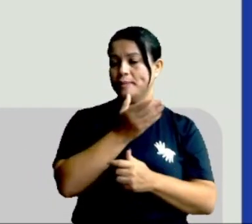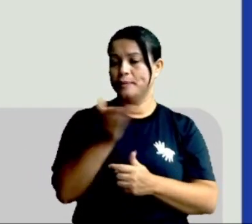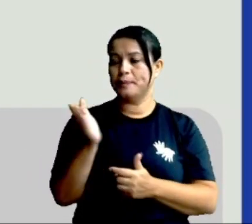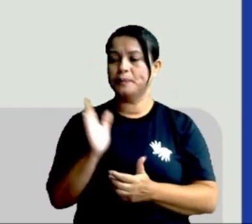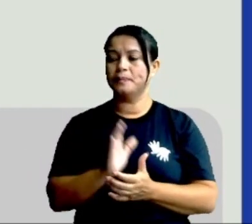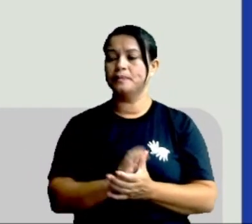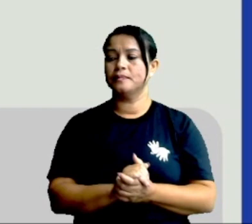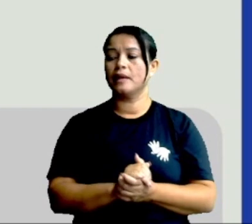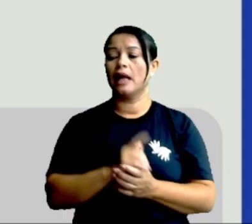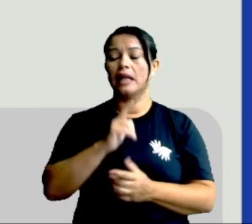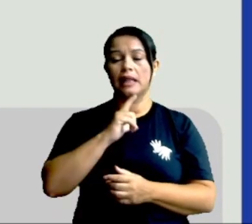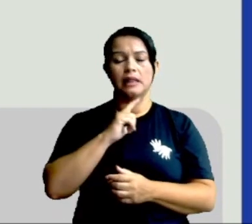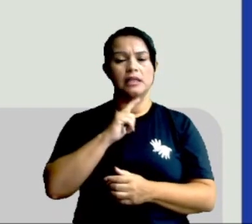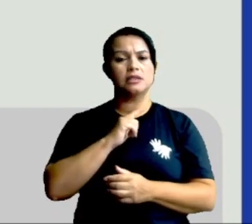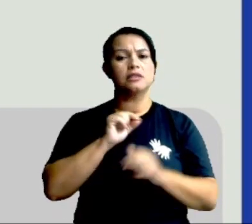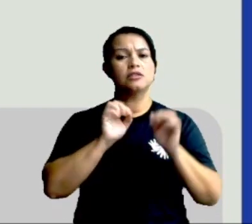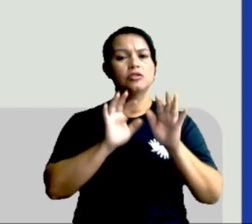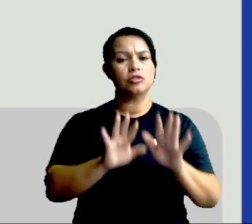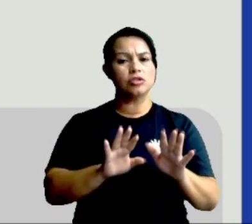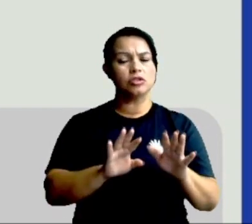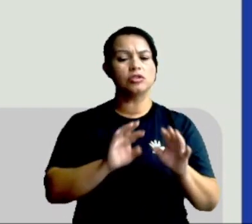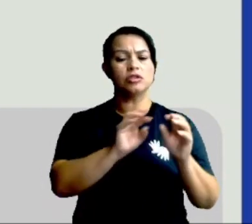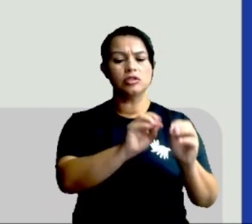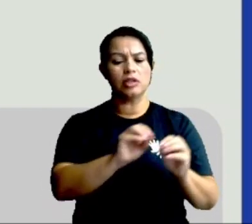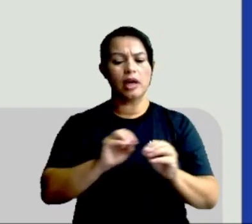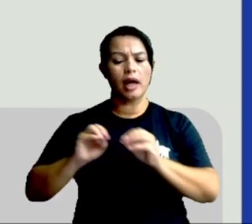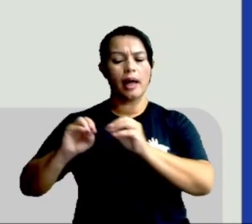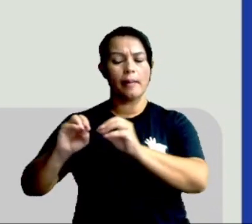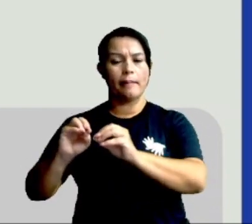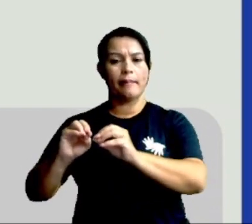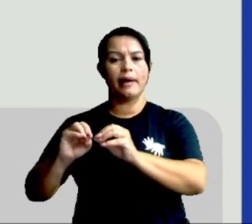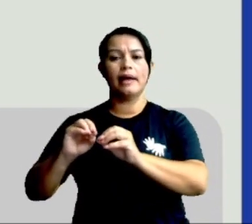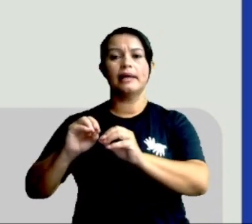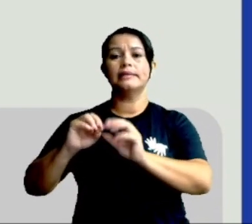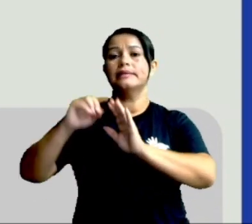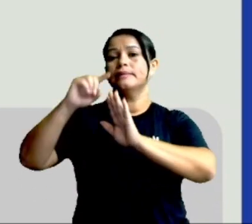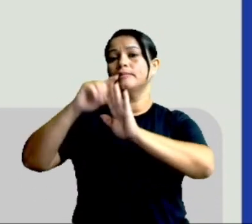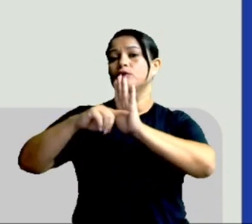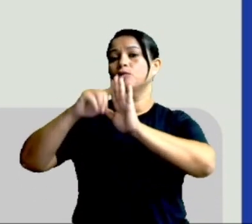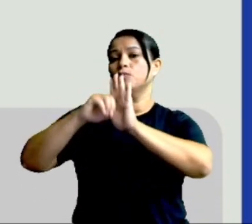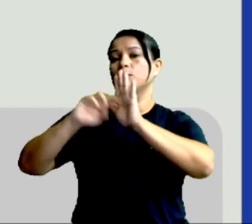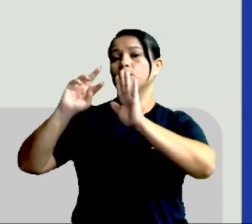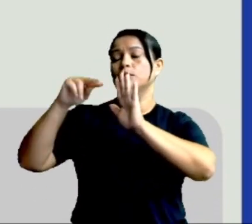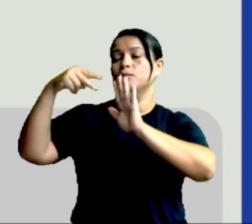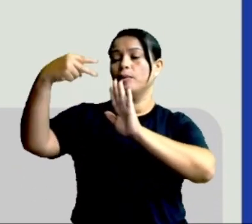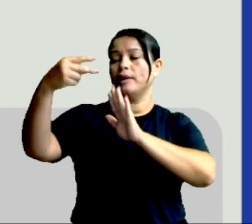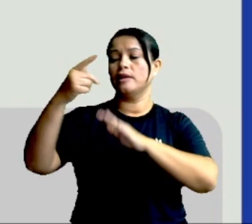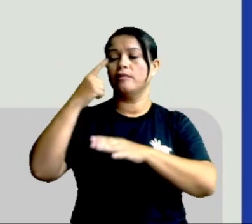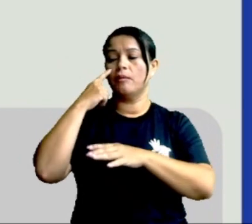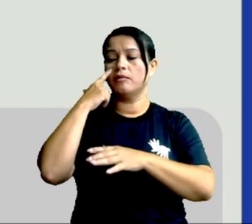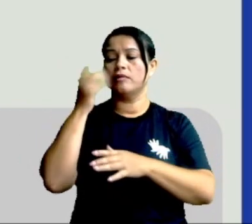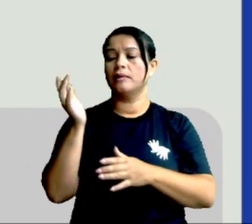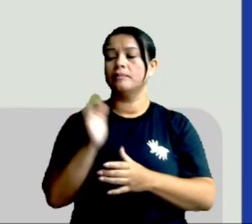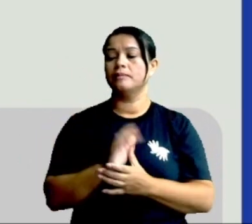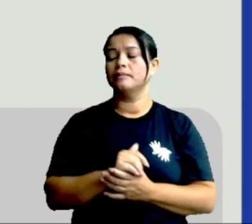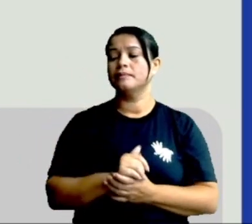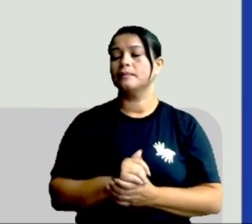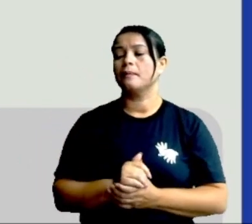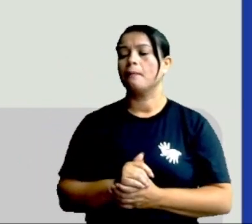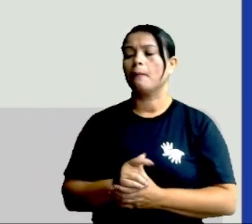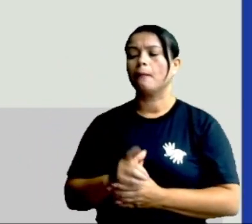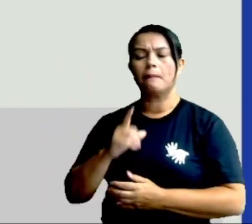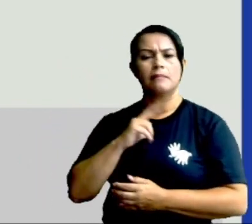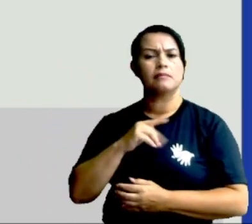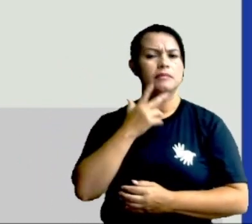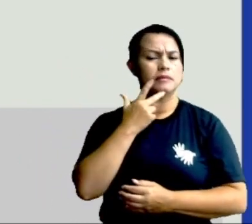forma: conservar, repetir a base e subtrair os expoentes, ok? Então, veja só, eu já disse